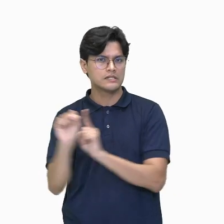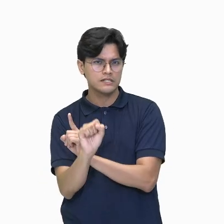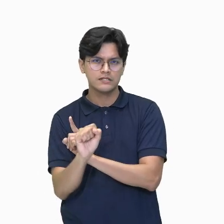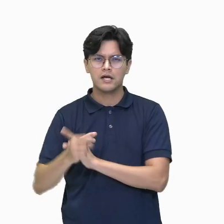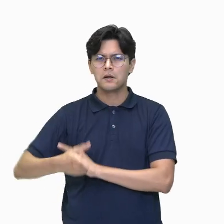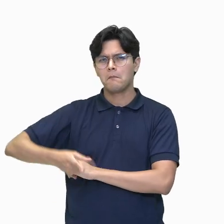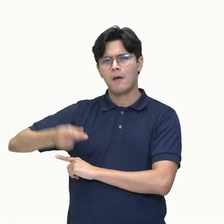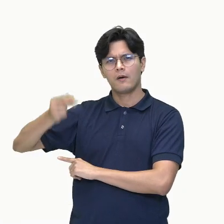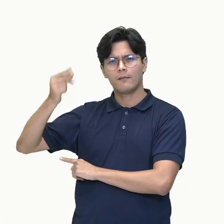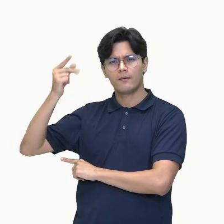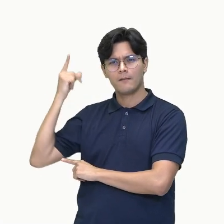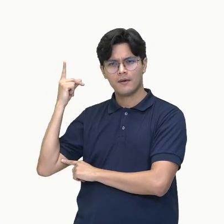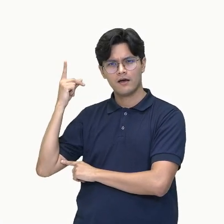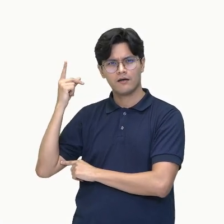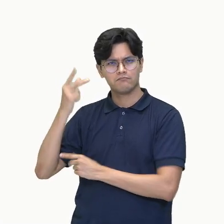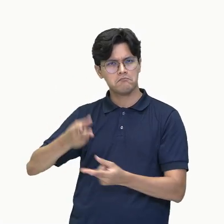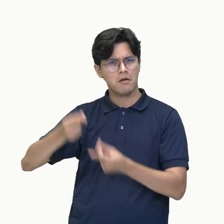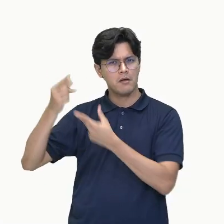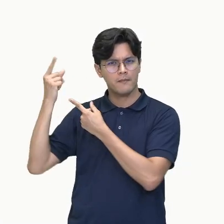antigas, né?